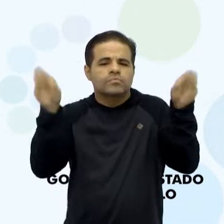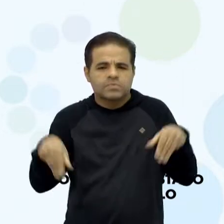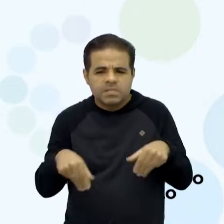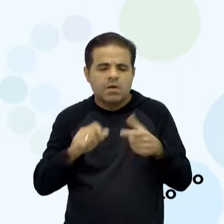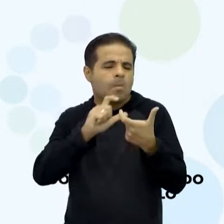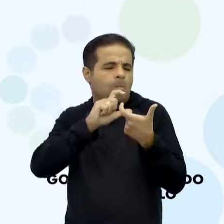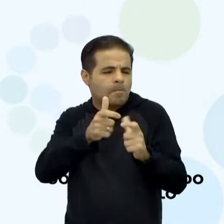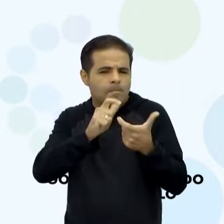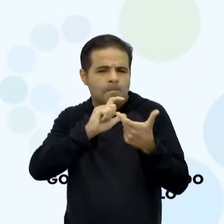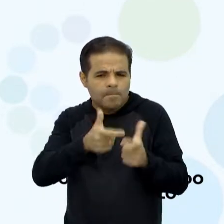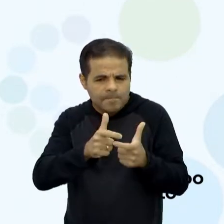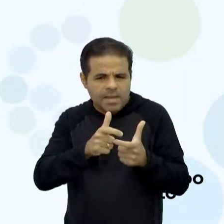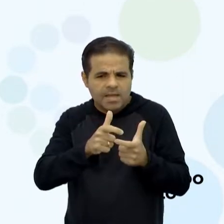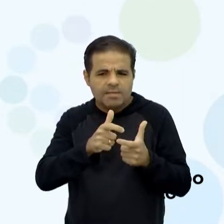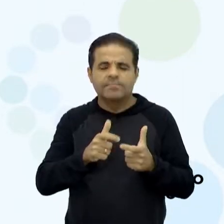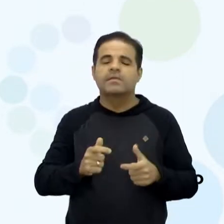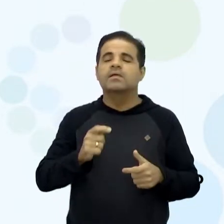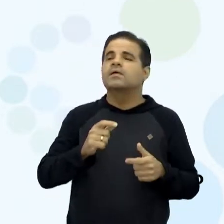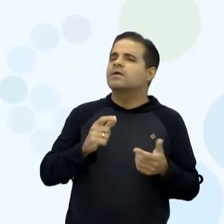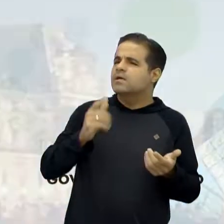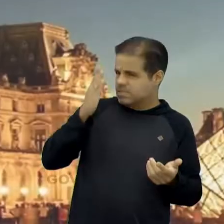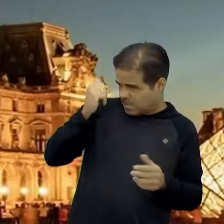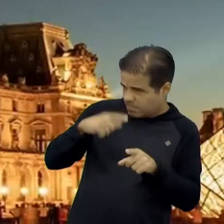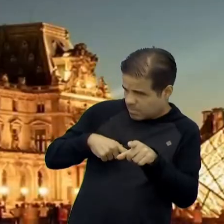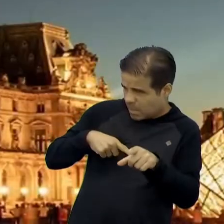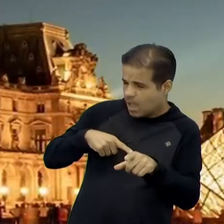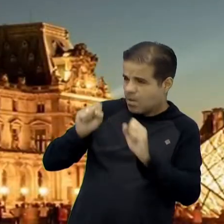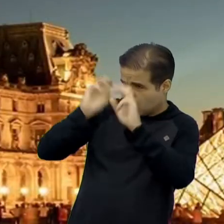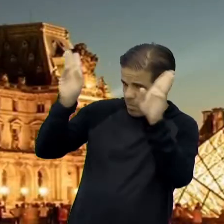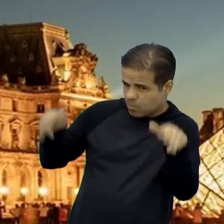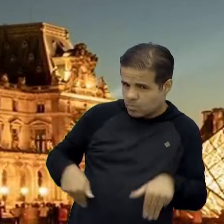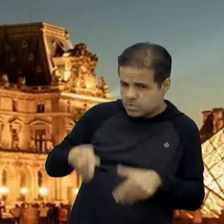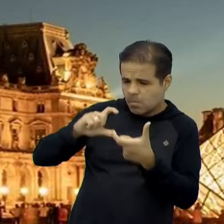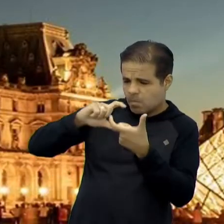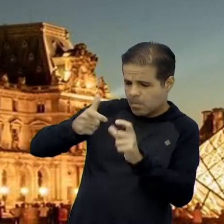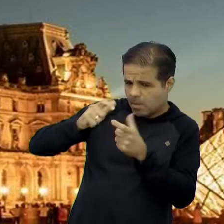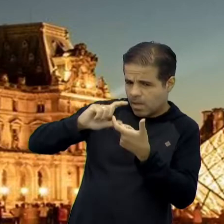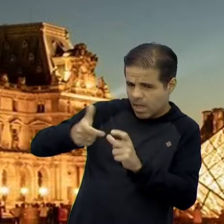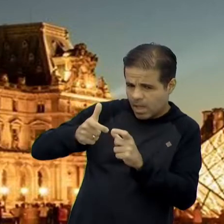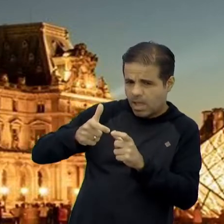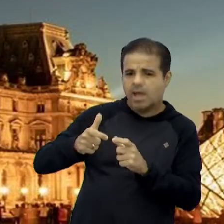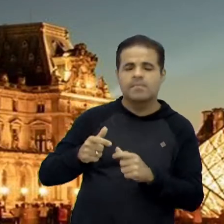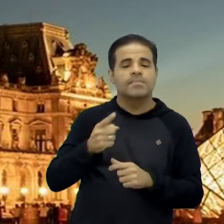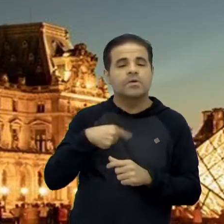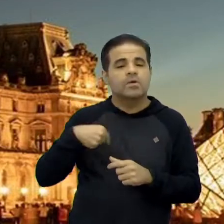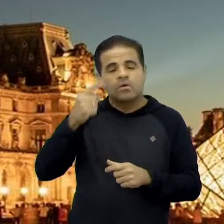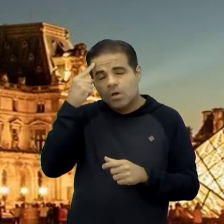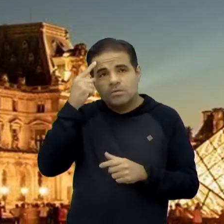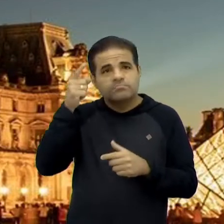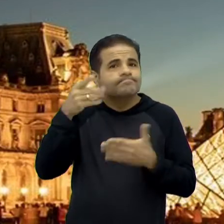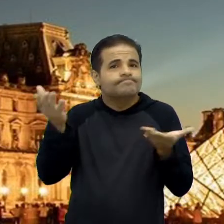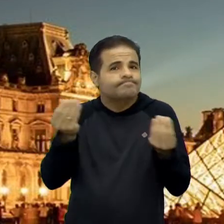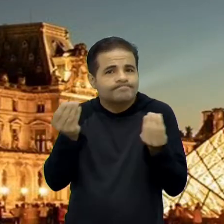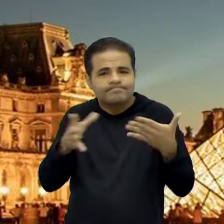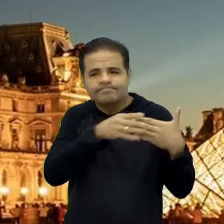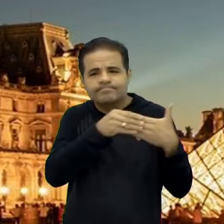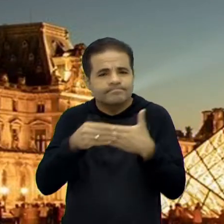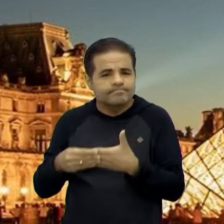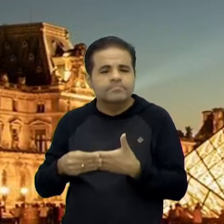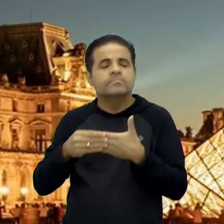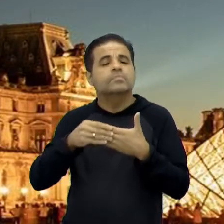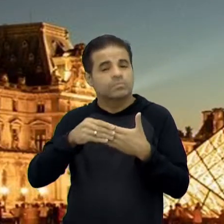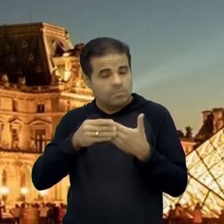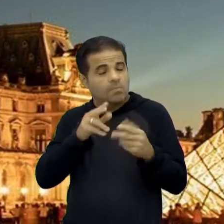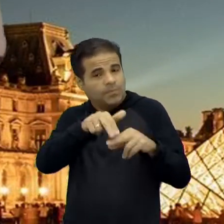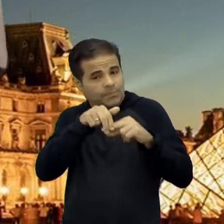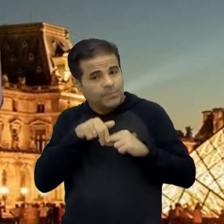Meme. Vocês sabiam, gente, que existe o Museu do Meme? É um dos nossos assuntos hoje, ou melhor, é o nosso fio condutor da nossa aula de hoje.